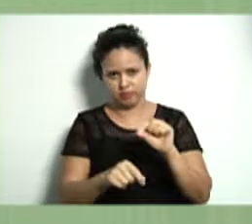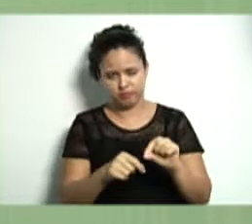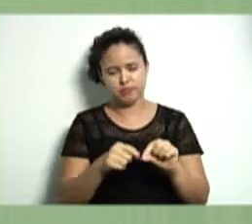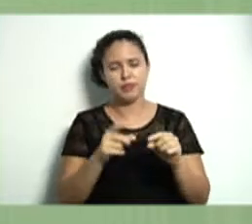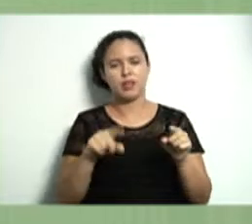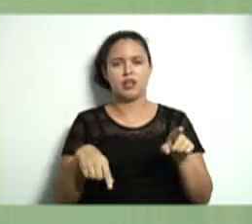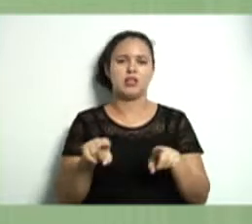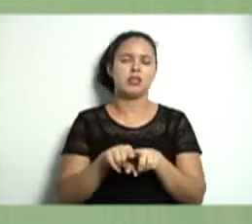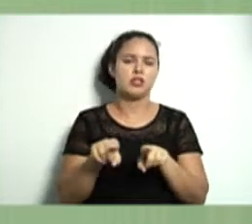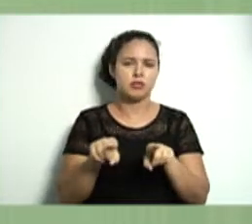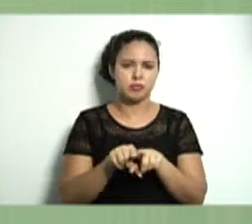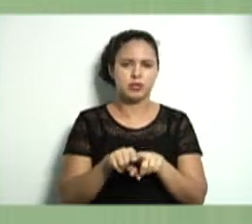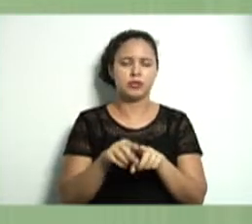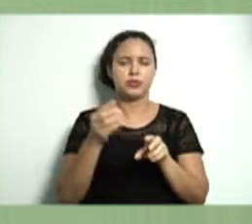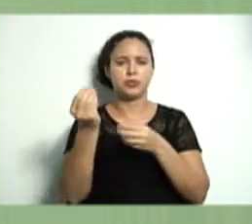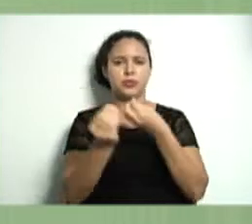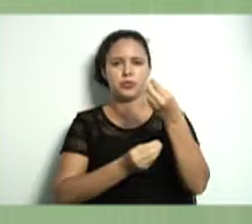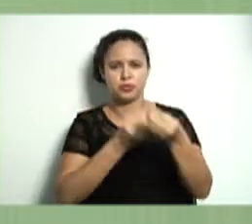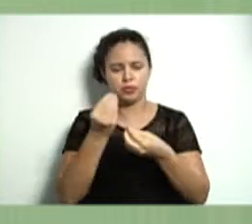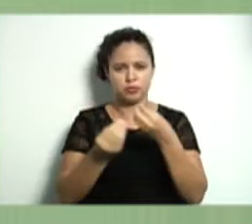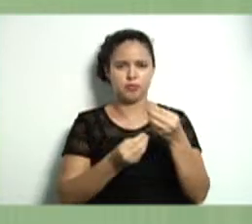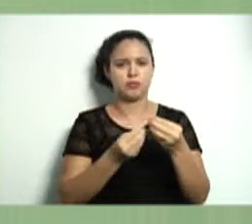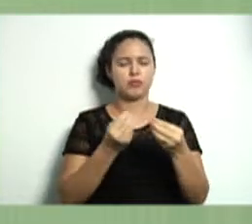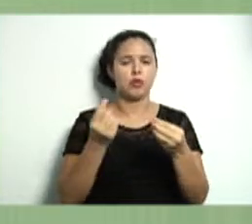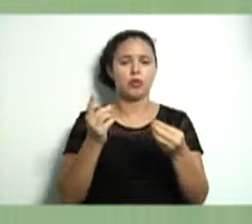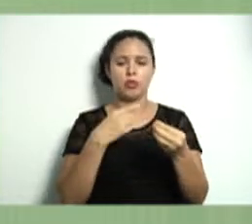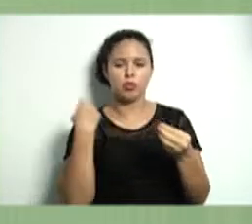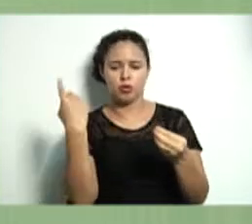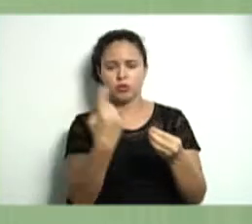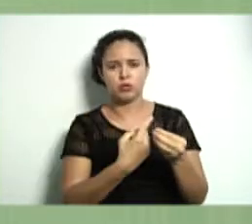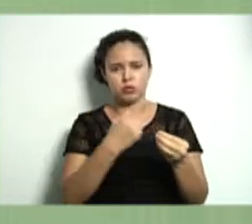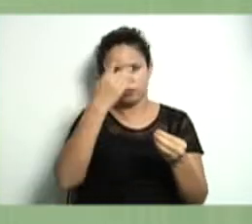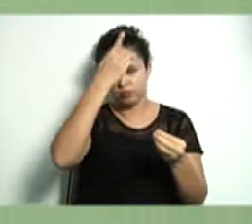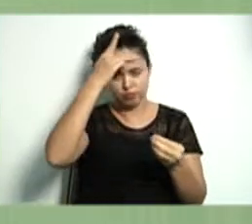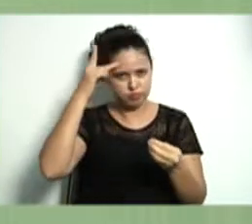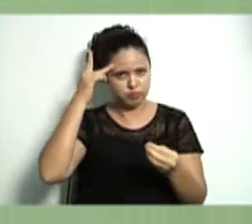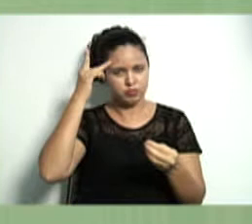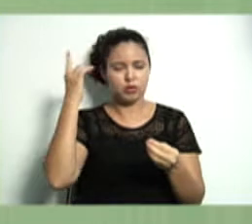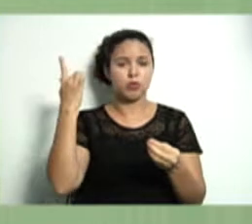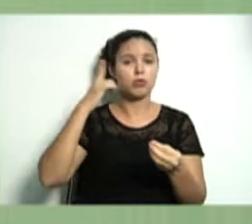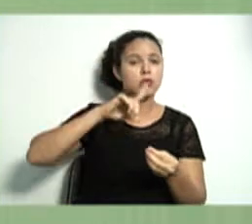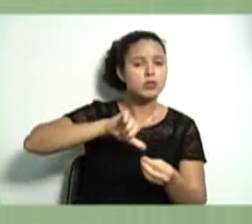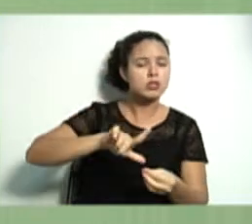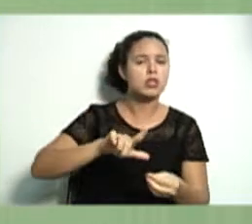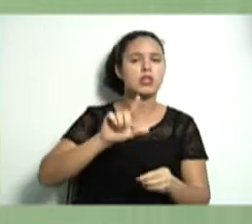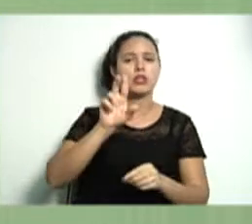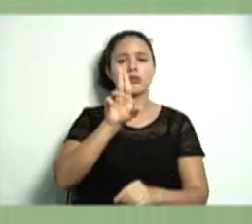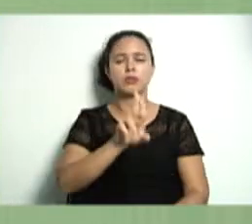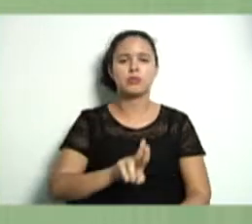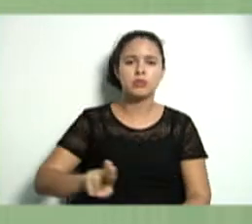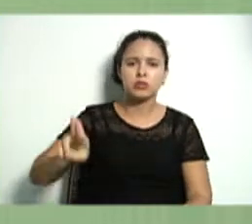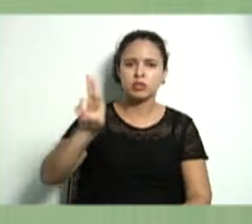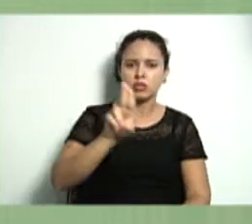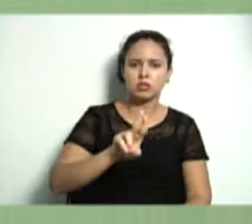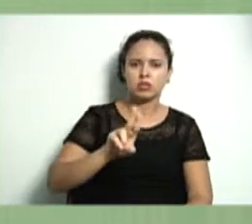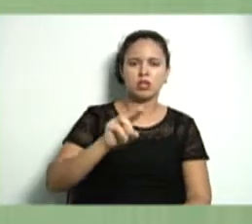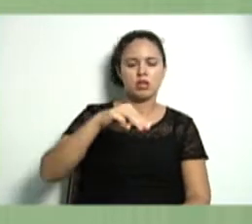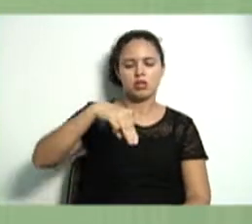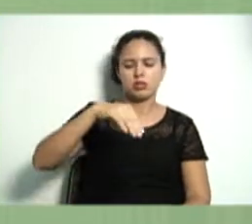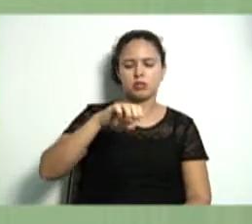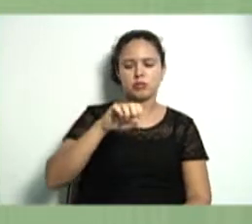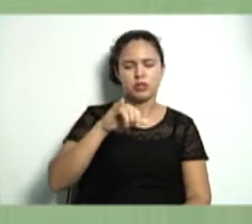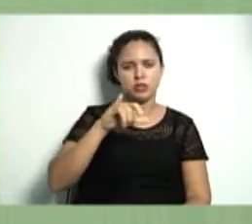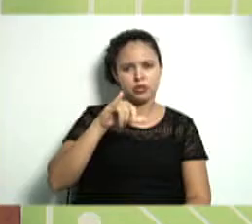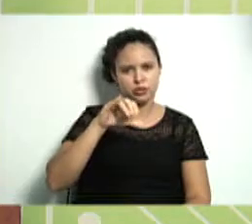também as formas pelas quais nós, homens, vamos utilizar esses meios